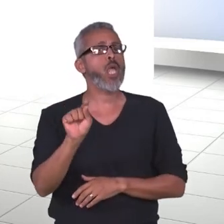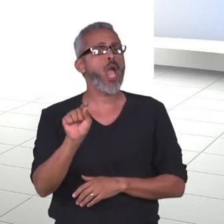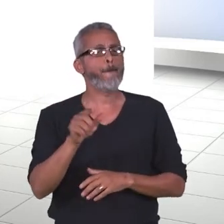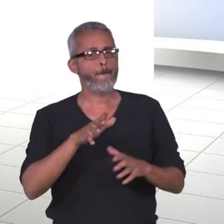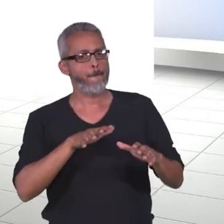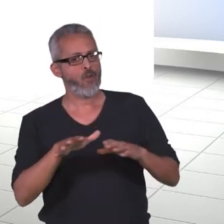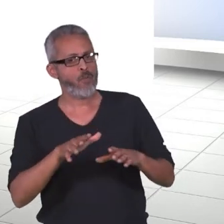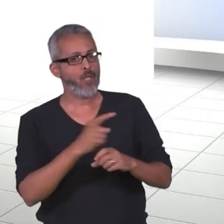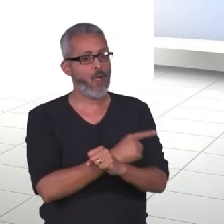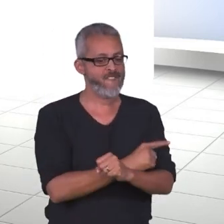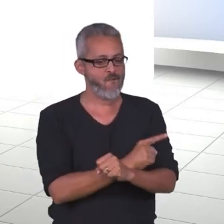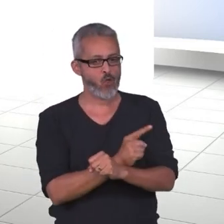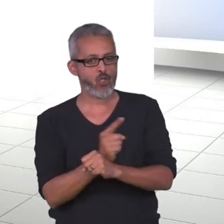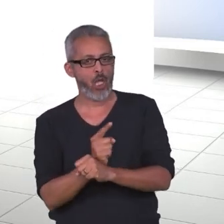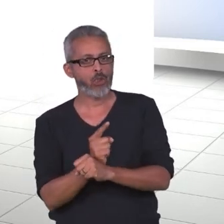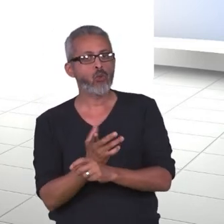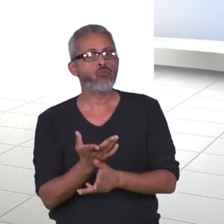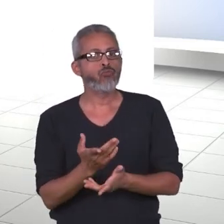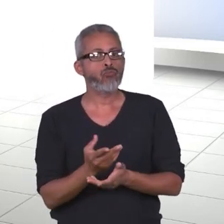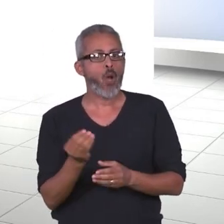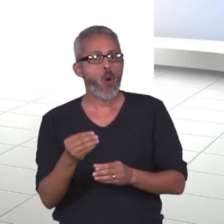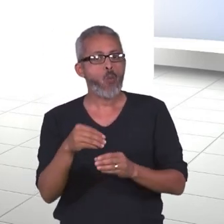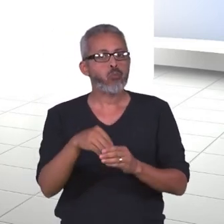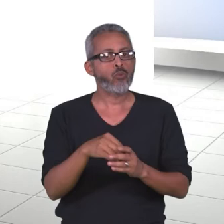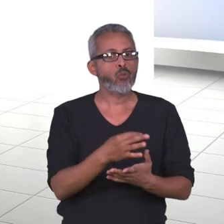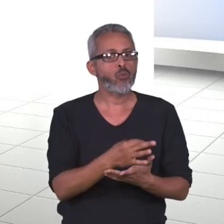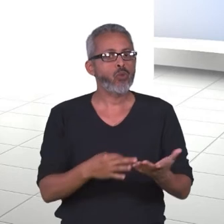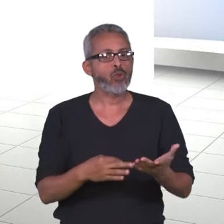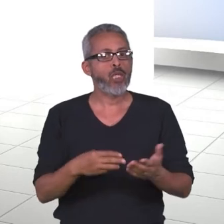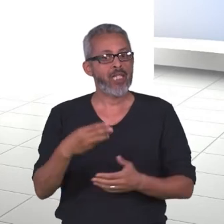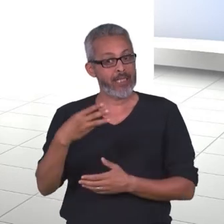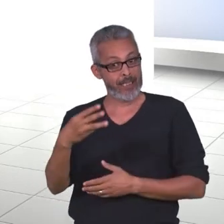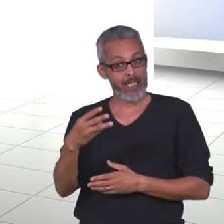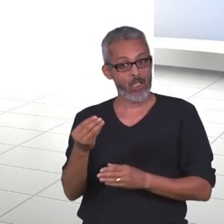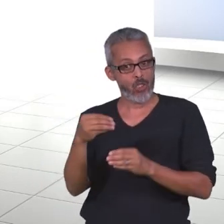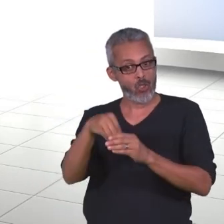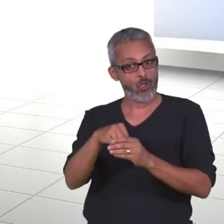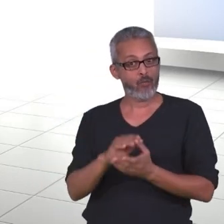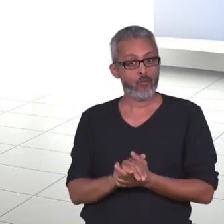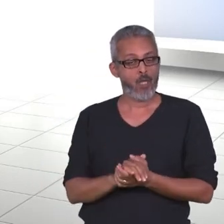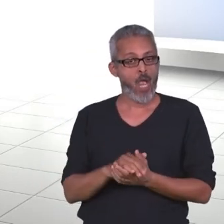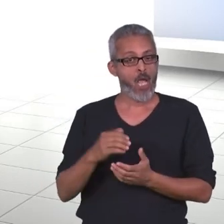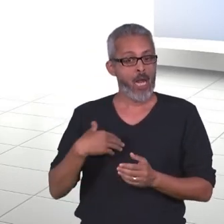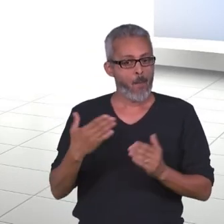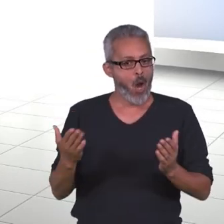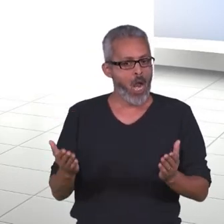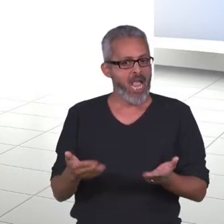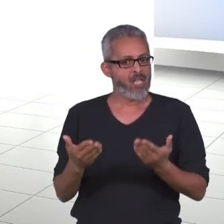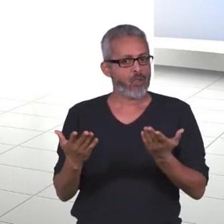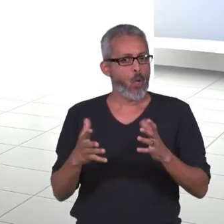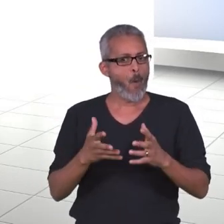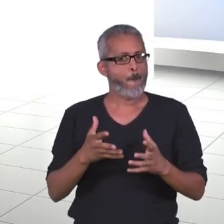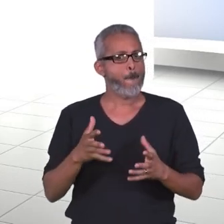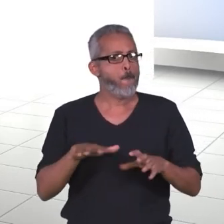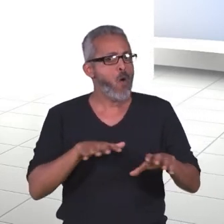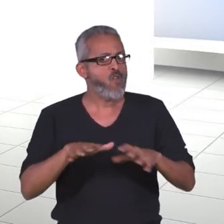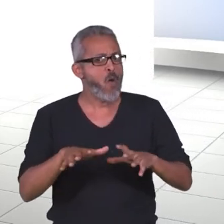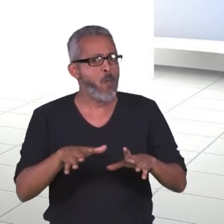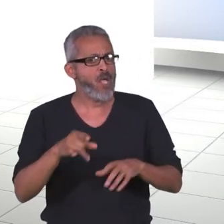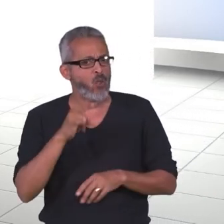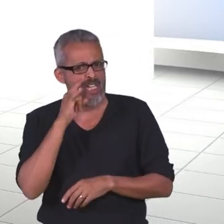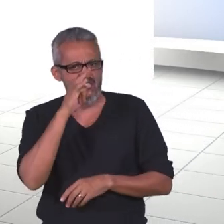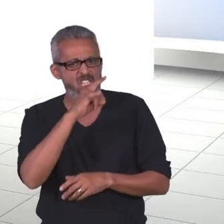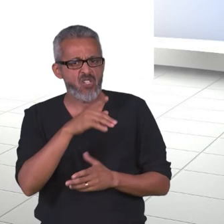lá. Para responder essa questão, precisamos apenas buscar como base, no trecho do Manifesto Futurista